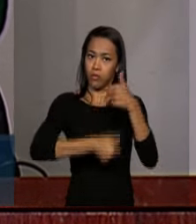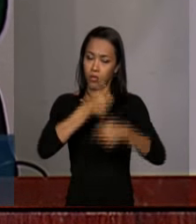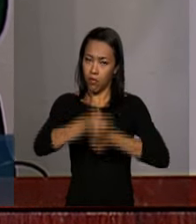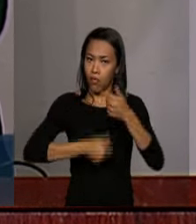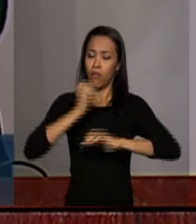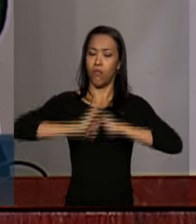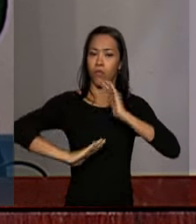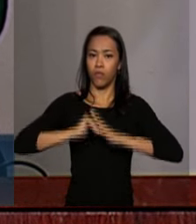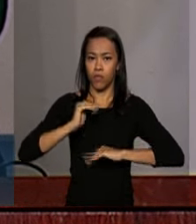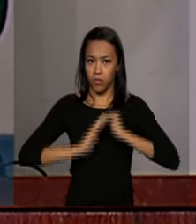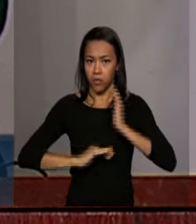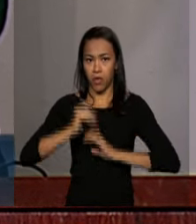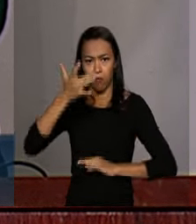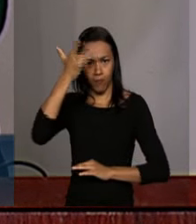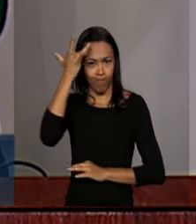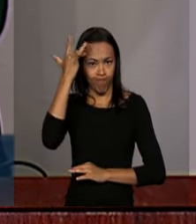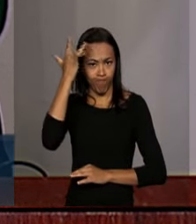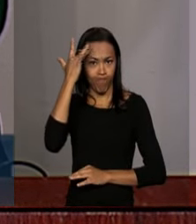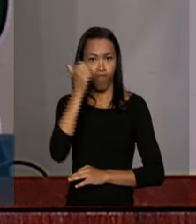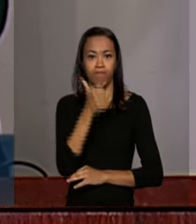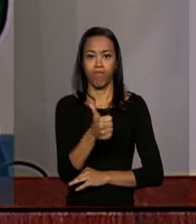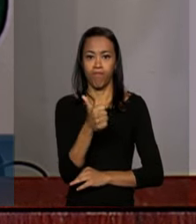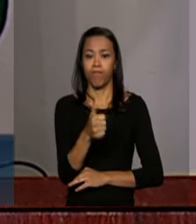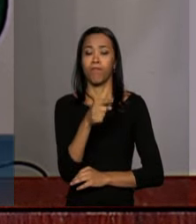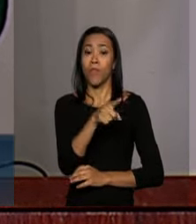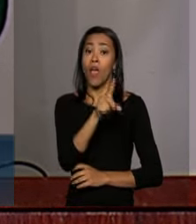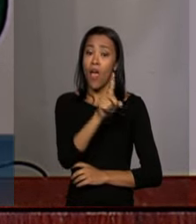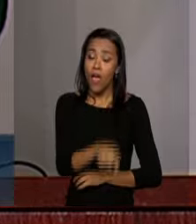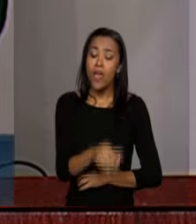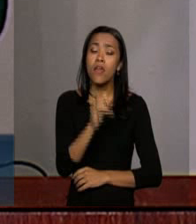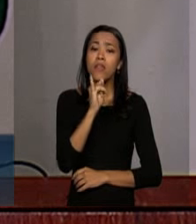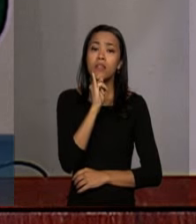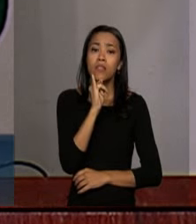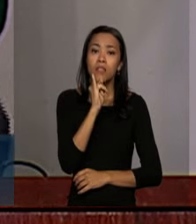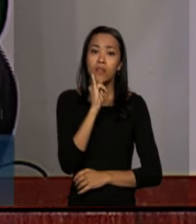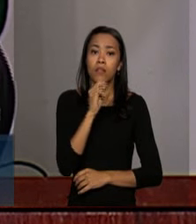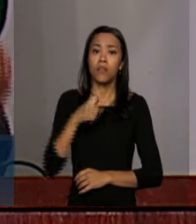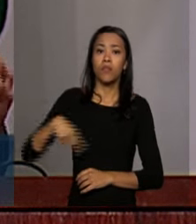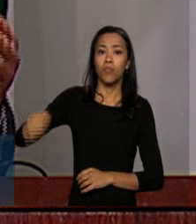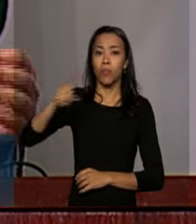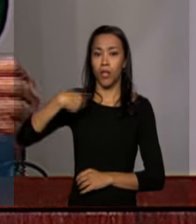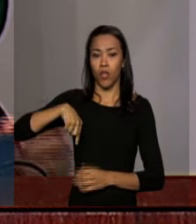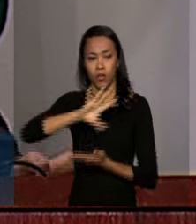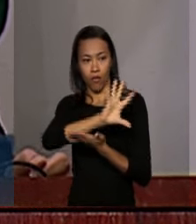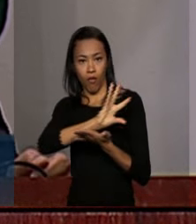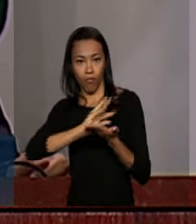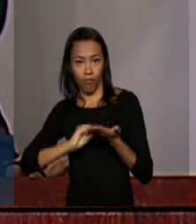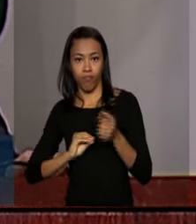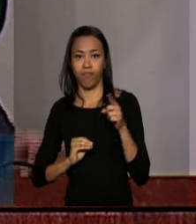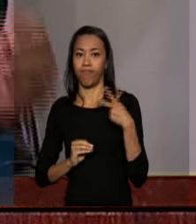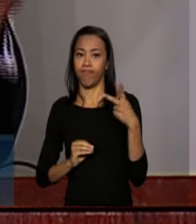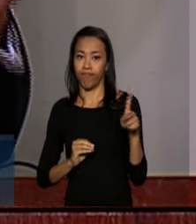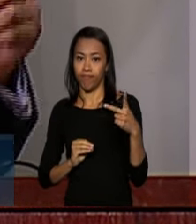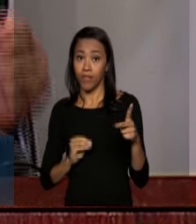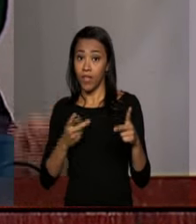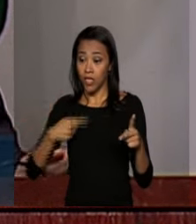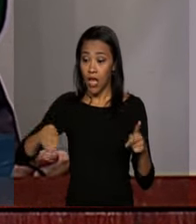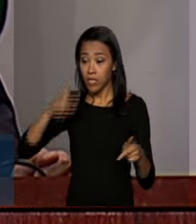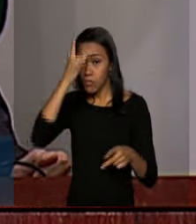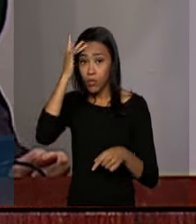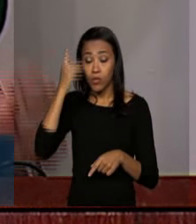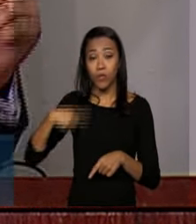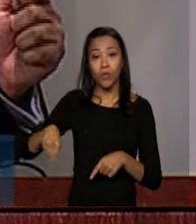e comprovada competência constituem exemplo a ser emulado por todos aqueles que tiveram a